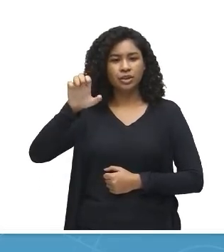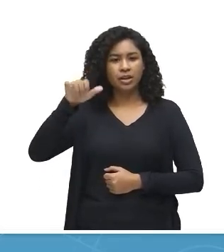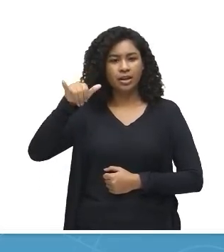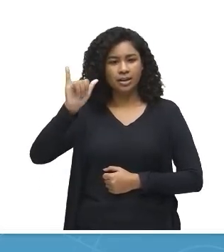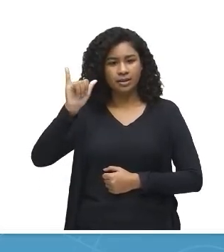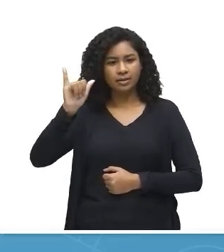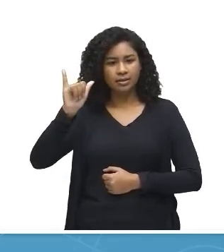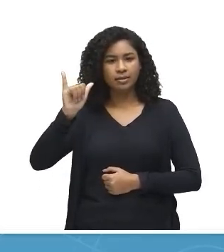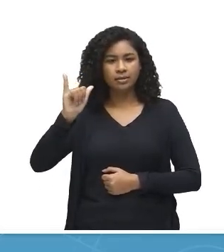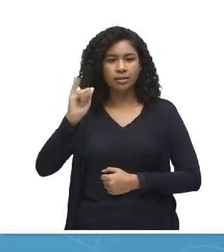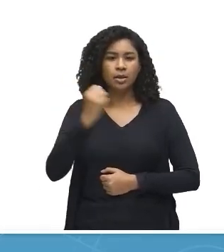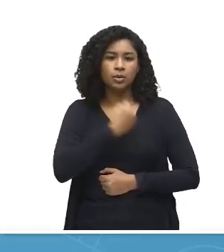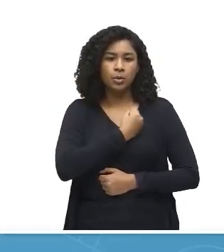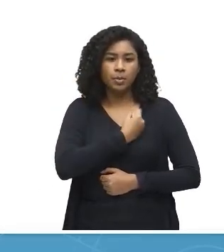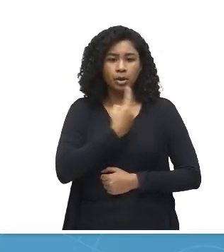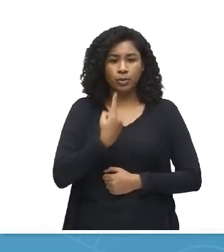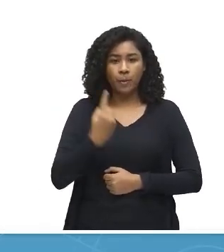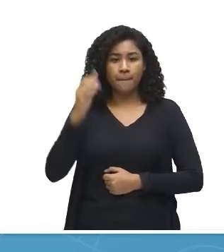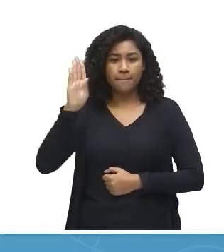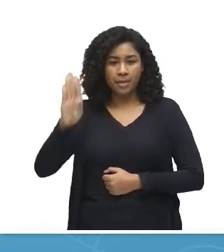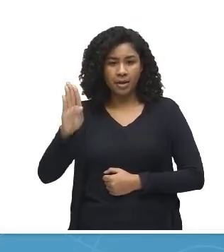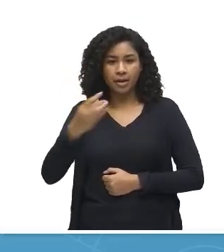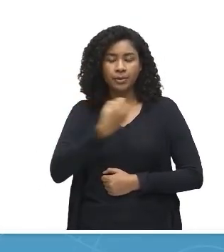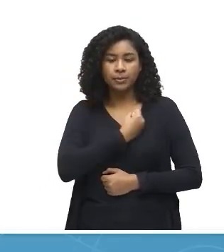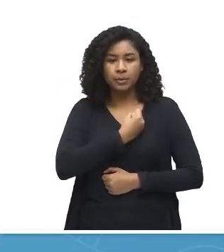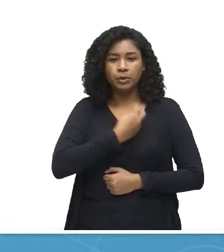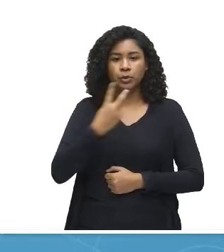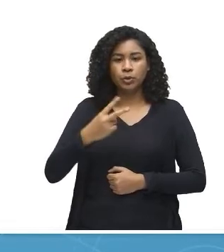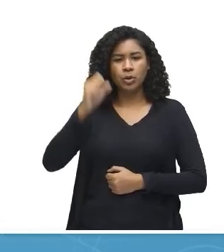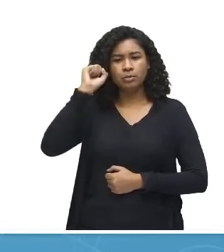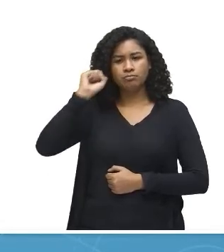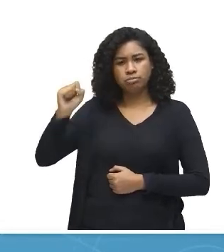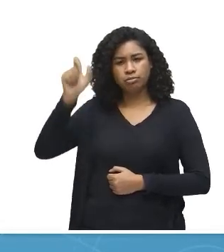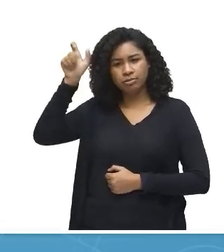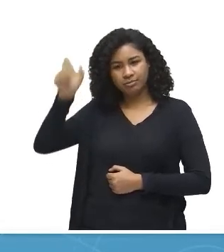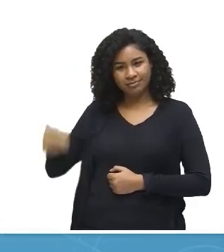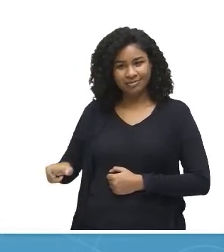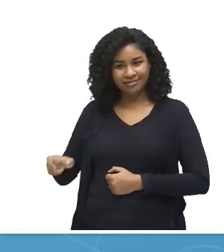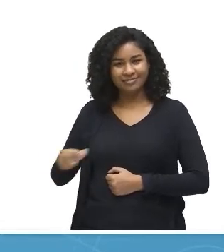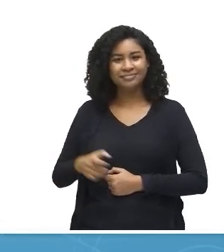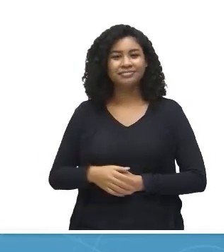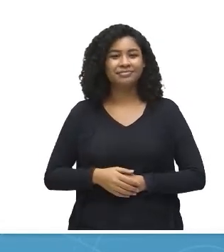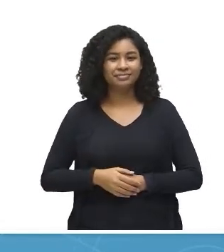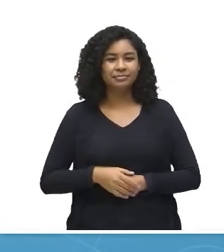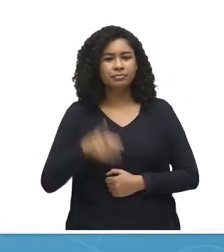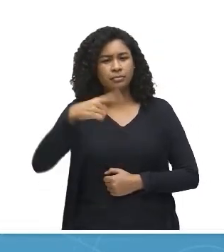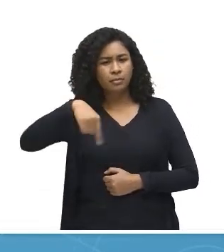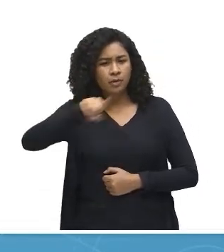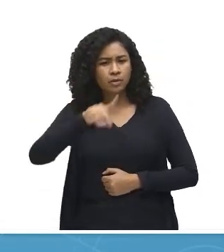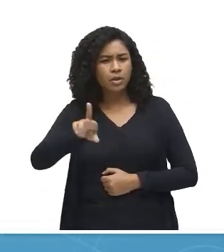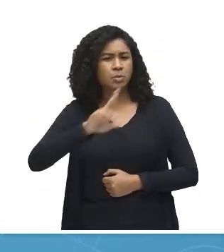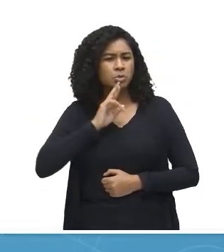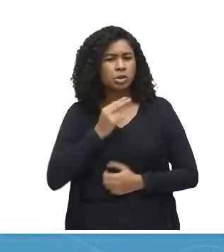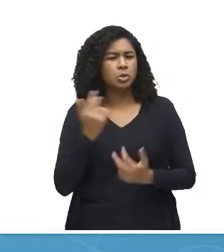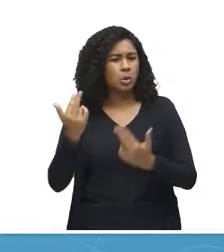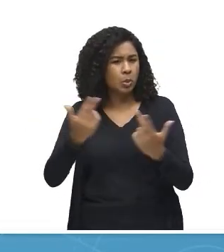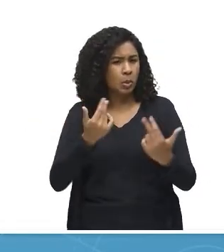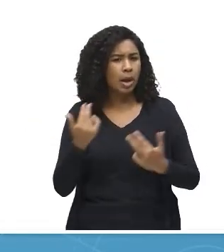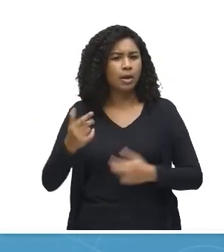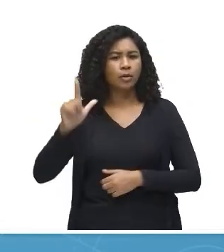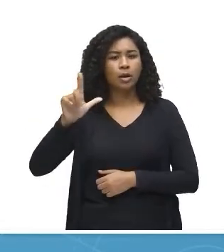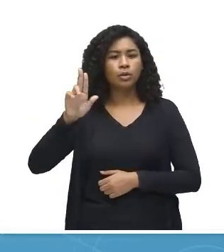questão a letra B, na segunda questão o assassinato do arquiduque. Então vocês estão aí todos na mesma linha.